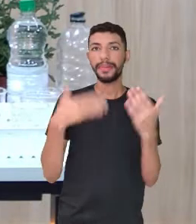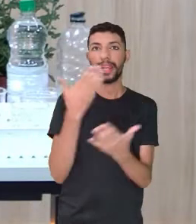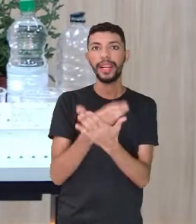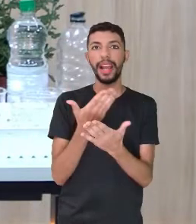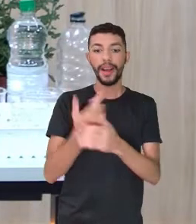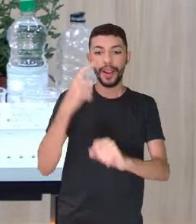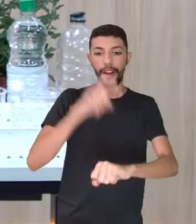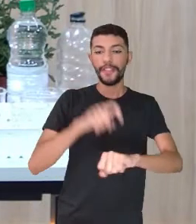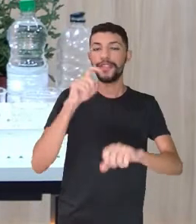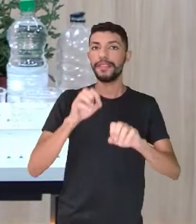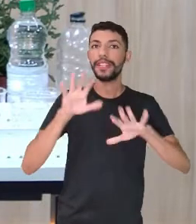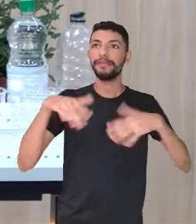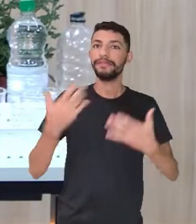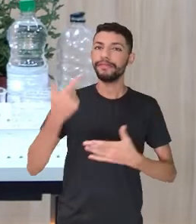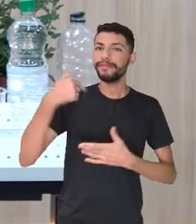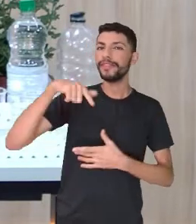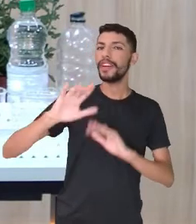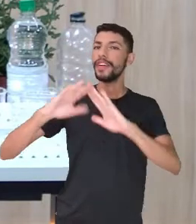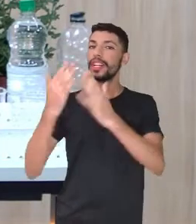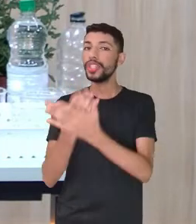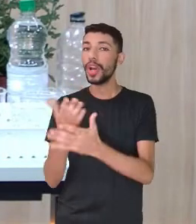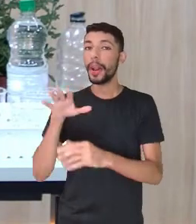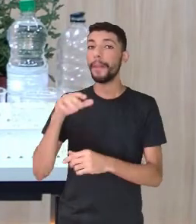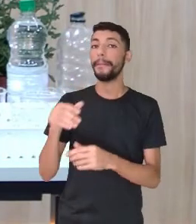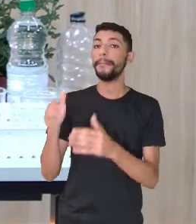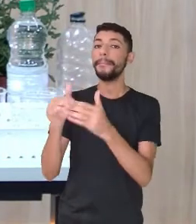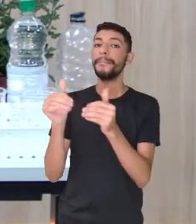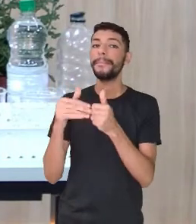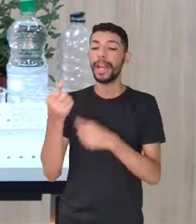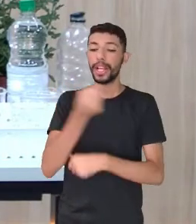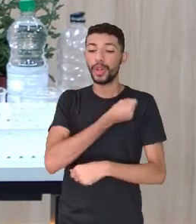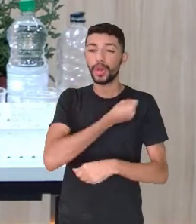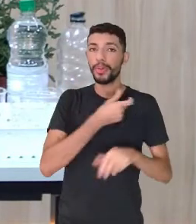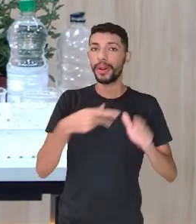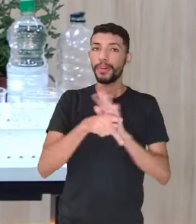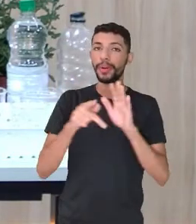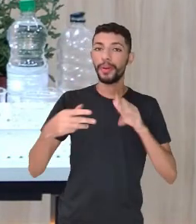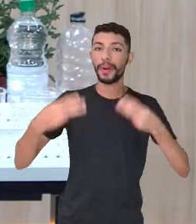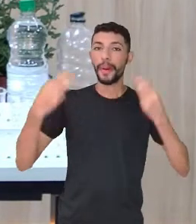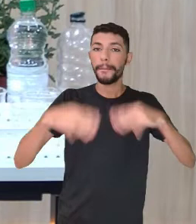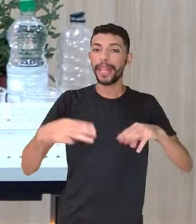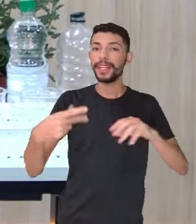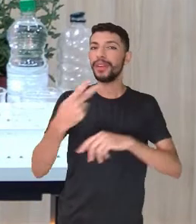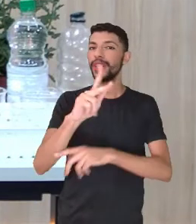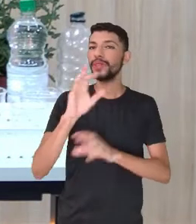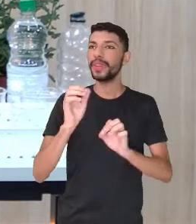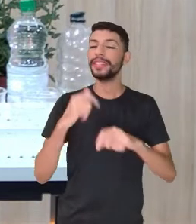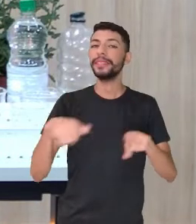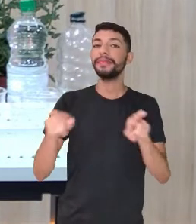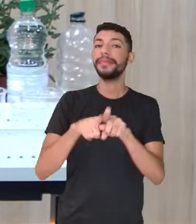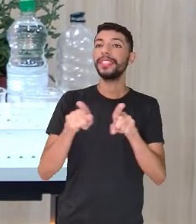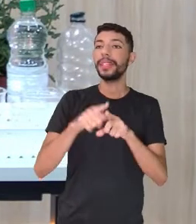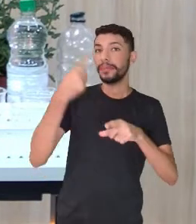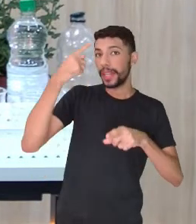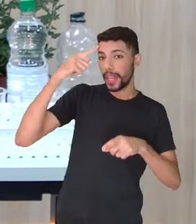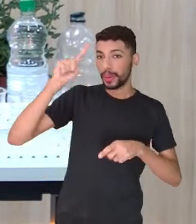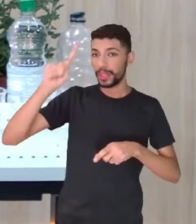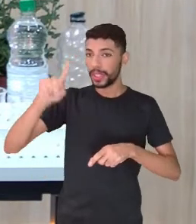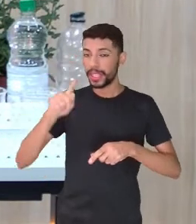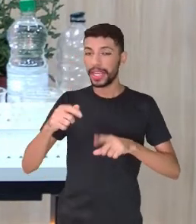lá na escola, pede o número da sua matrícula e com o número da sua data de nascimento, dia, mês e